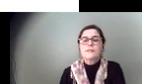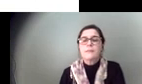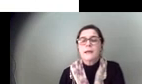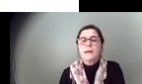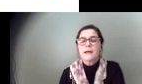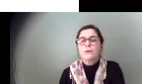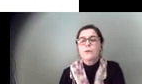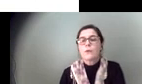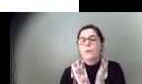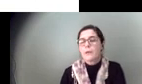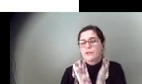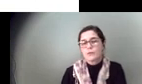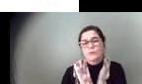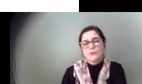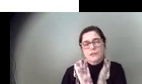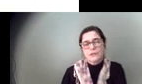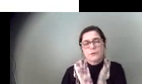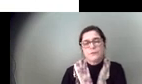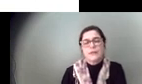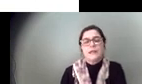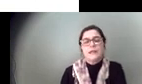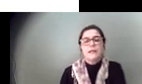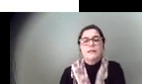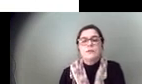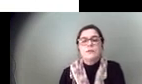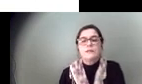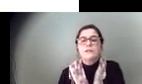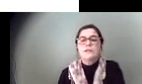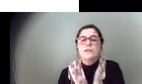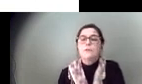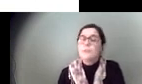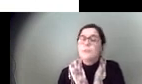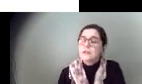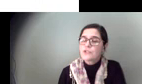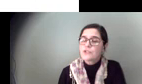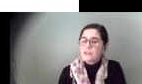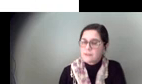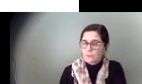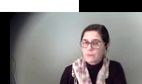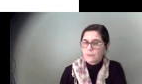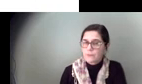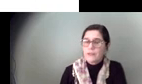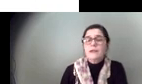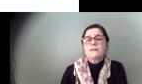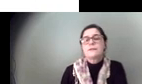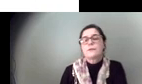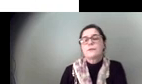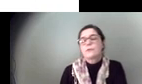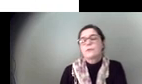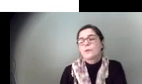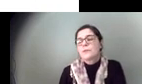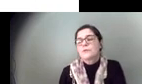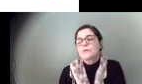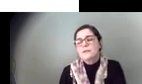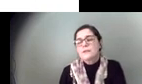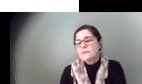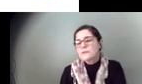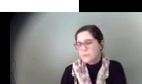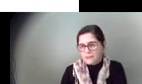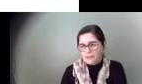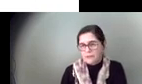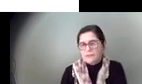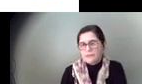quarto, separar o que compete ao conselho. E quinto, definir um plano de ação. Esses cinco tópicos, eles